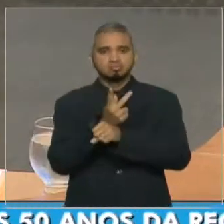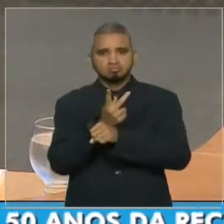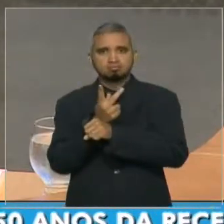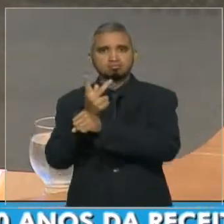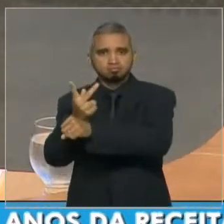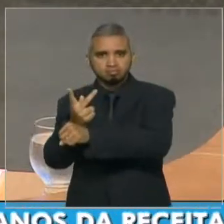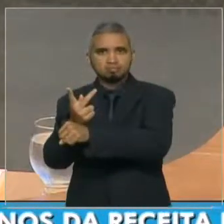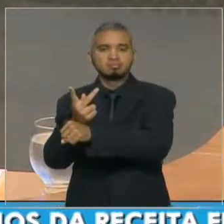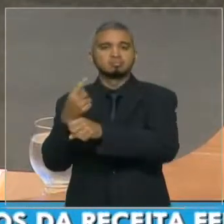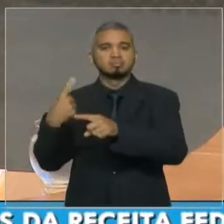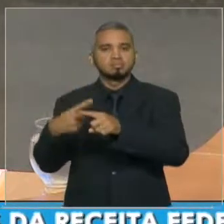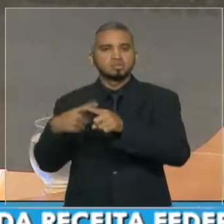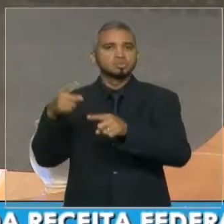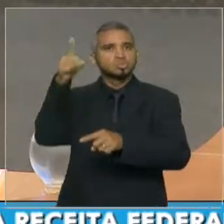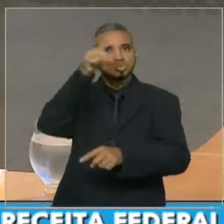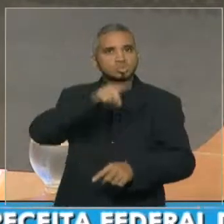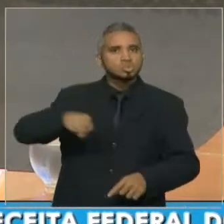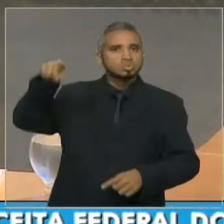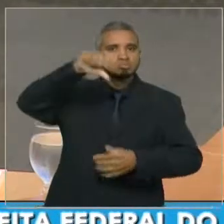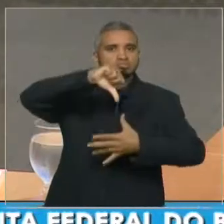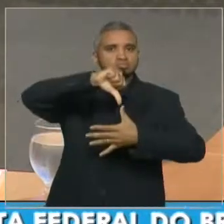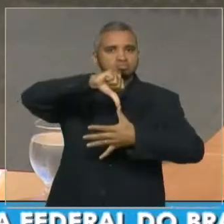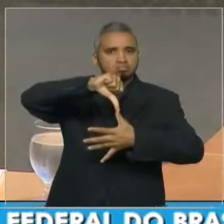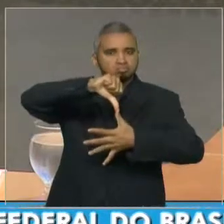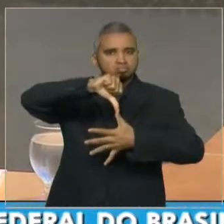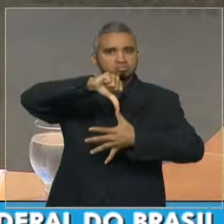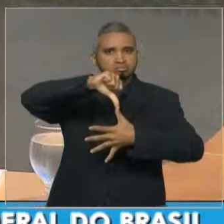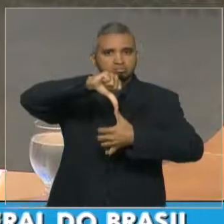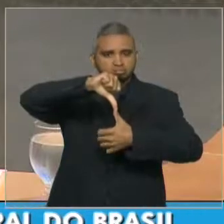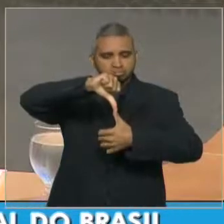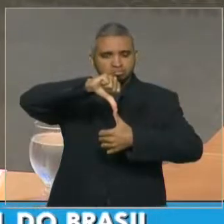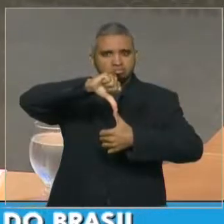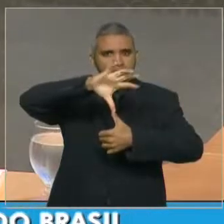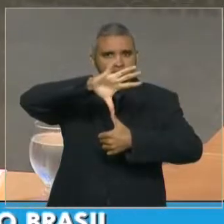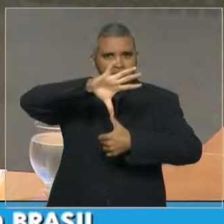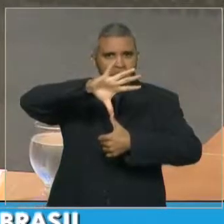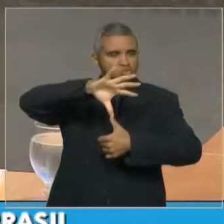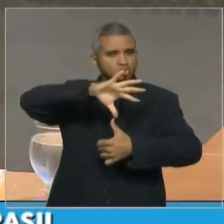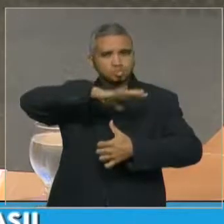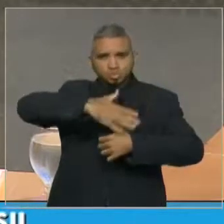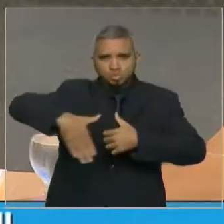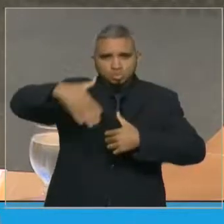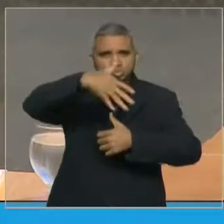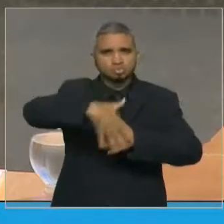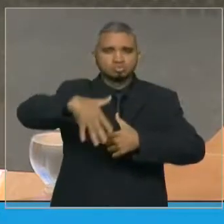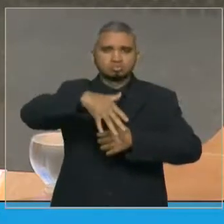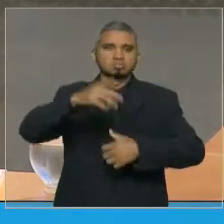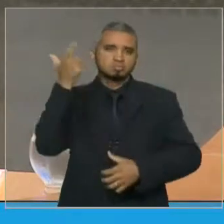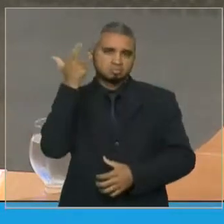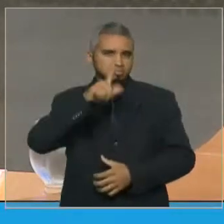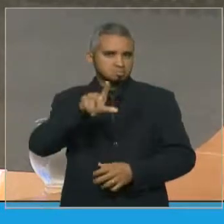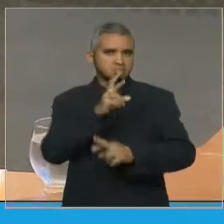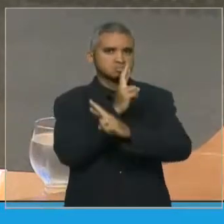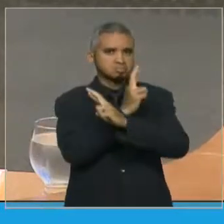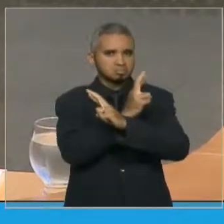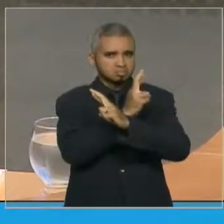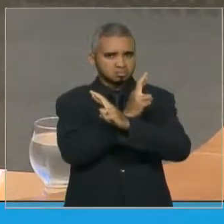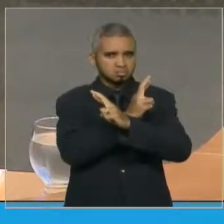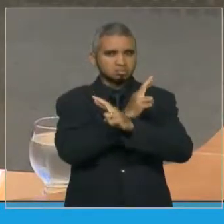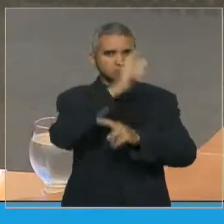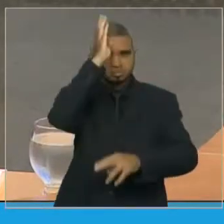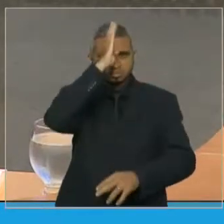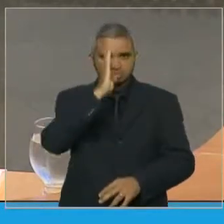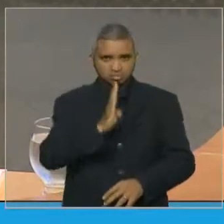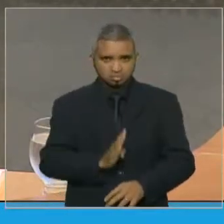todo o país. 2 deles no Maranhão, com destaque nacional inclusive sendo um